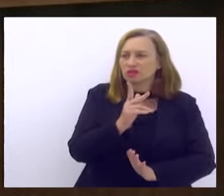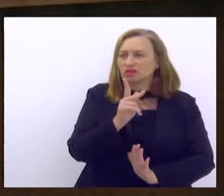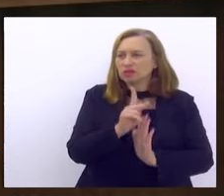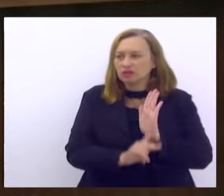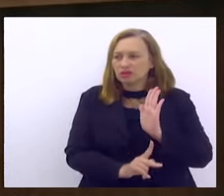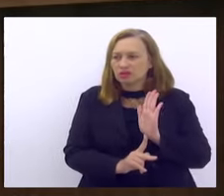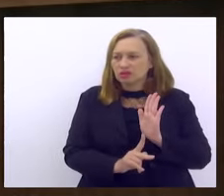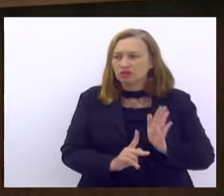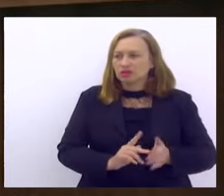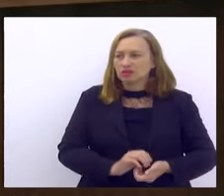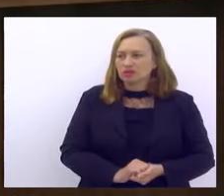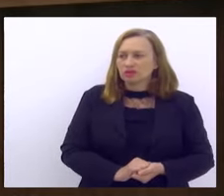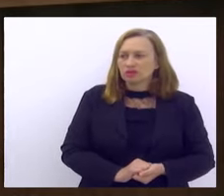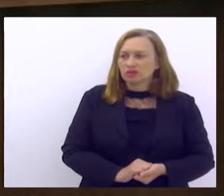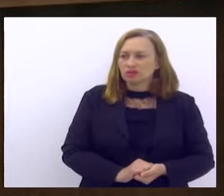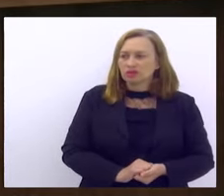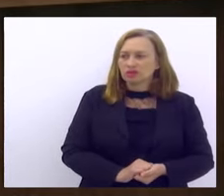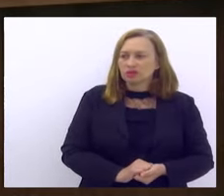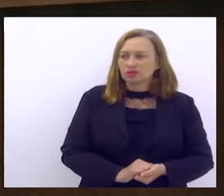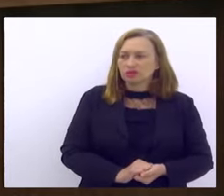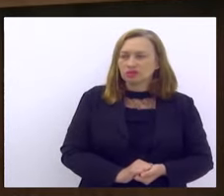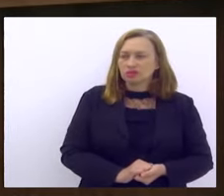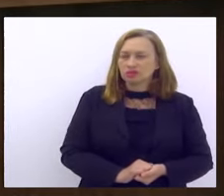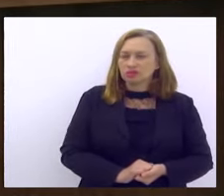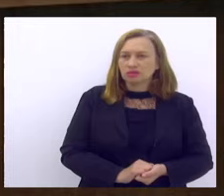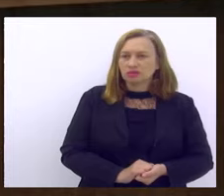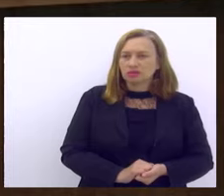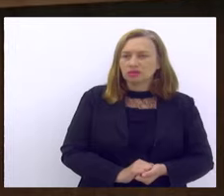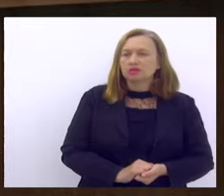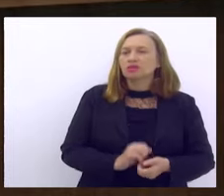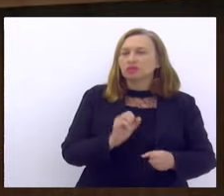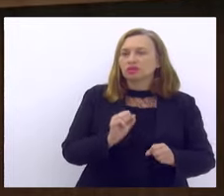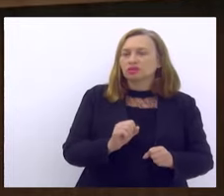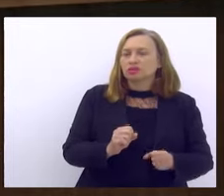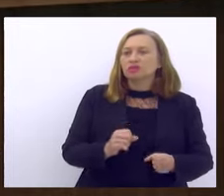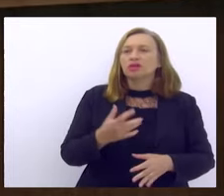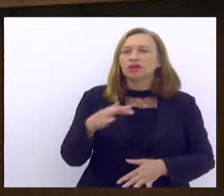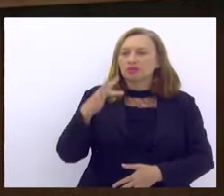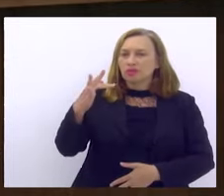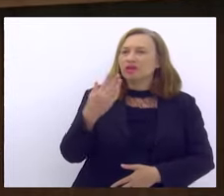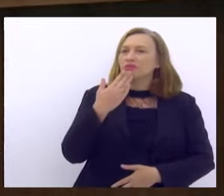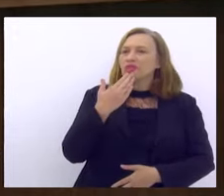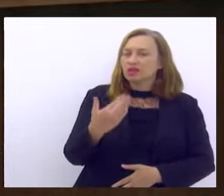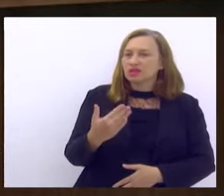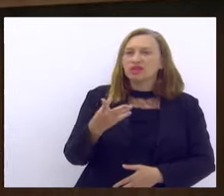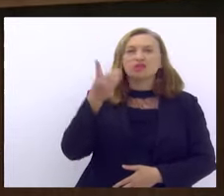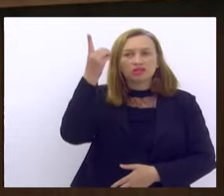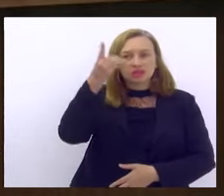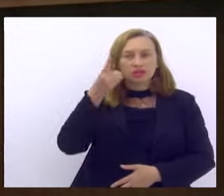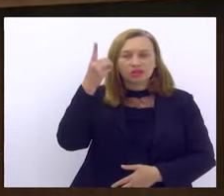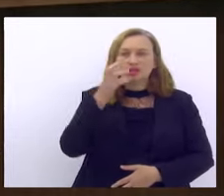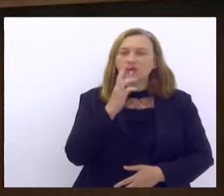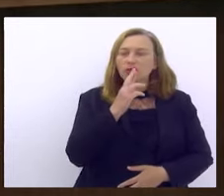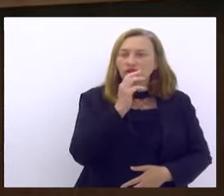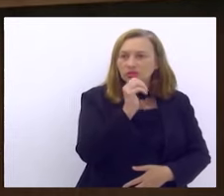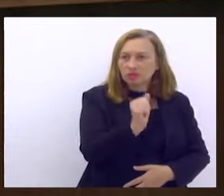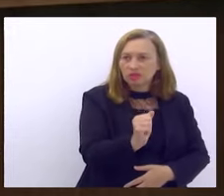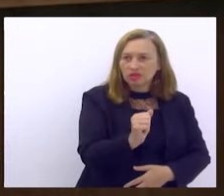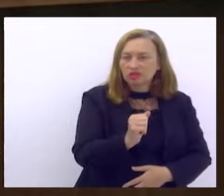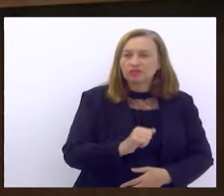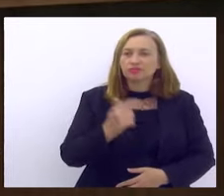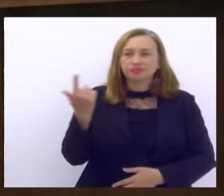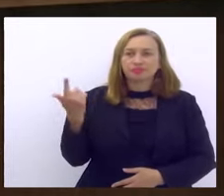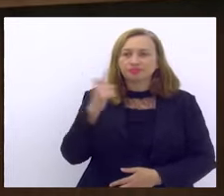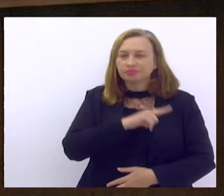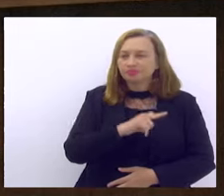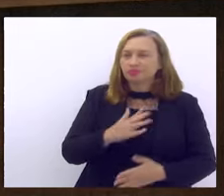E tenho certeza que muitos outros ainda iremos construir, como muito em breve. Já quero aqui pedir ao deputado Rodrigo Amorim que a gente